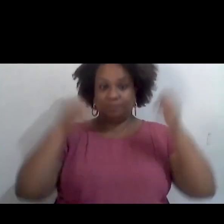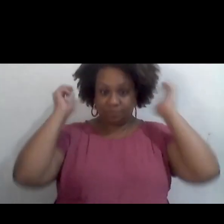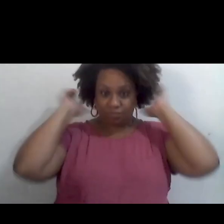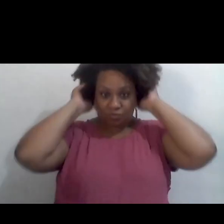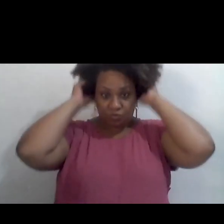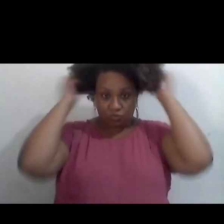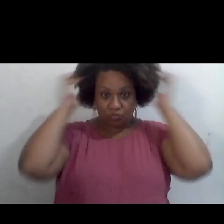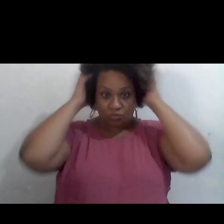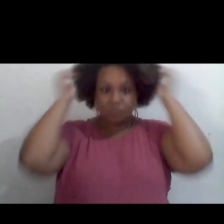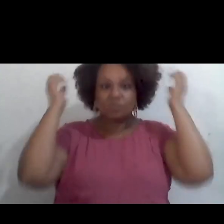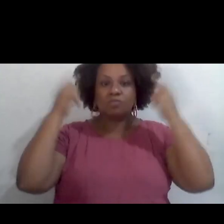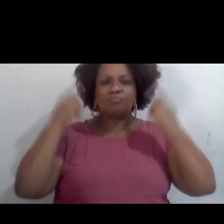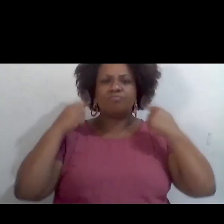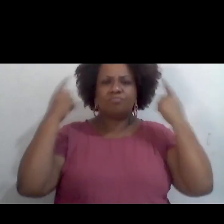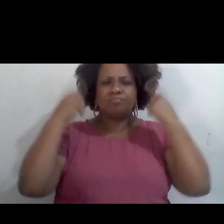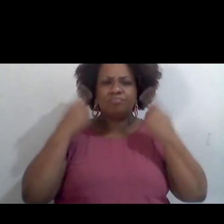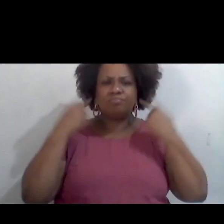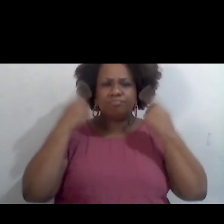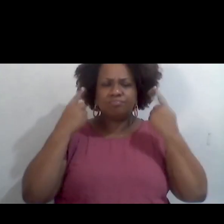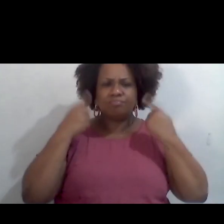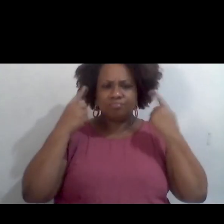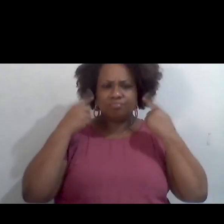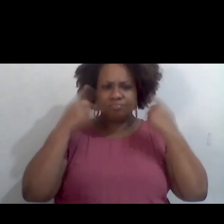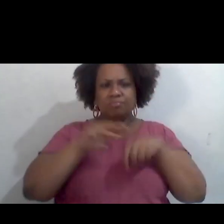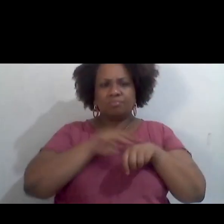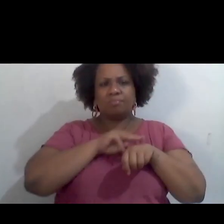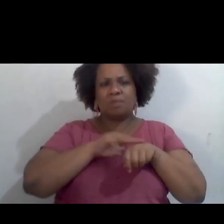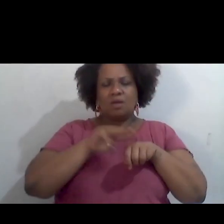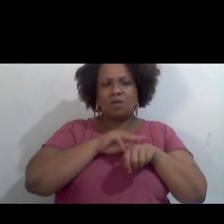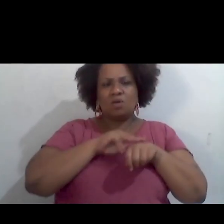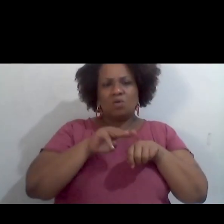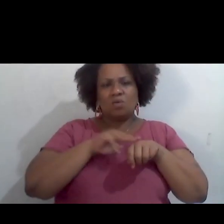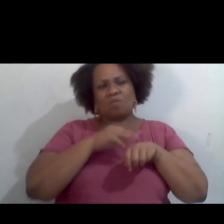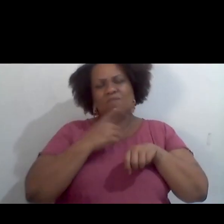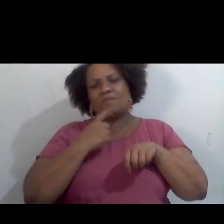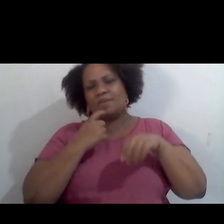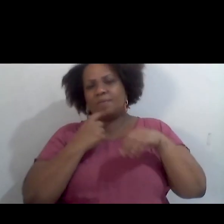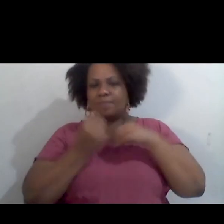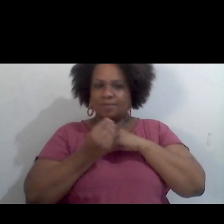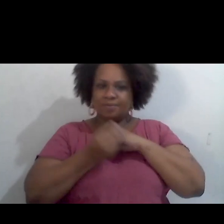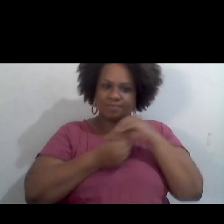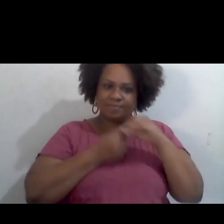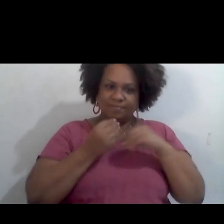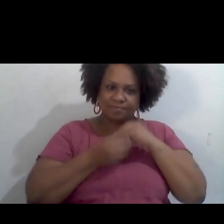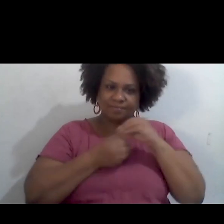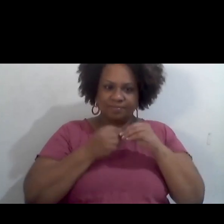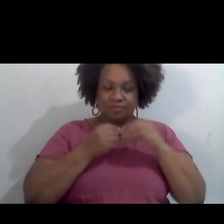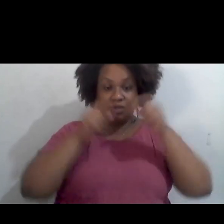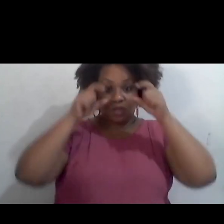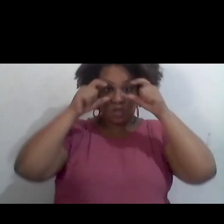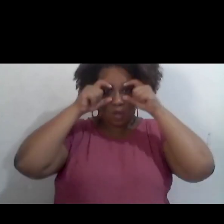bem cacheados, castanho com ruivo. Uso